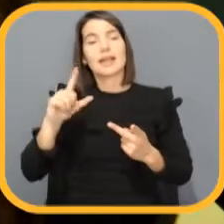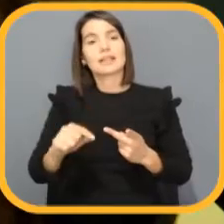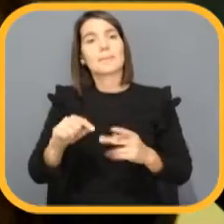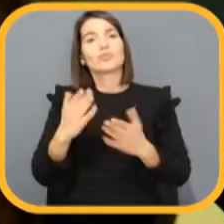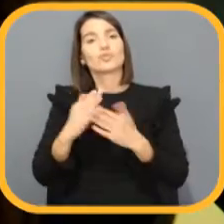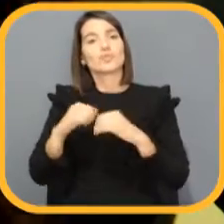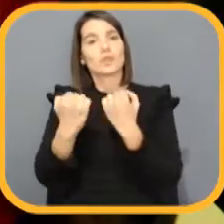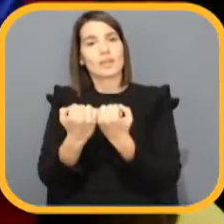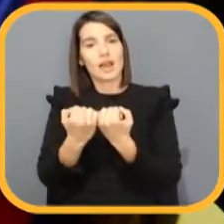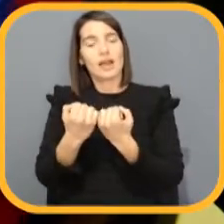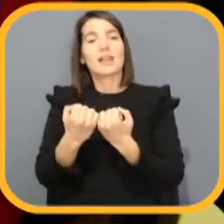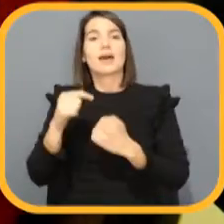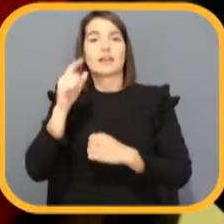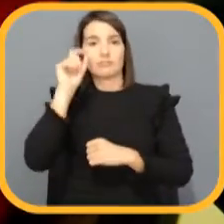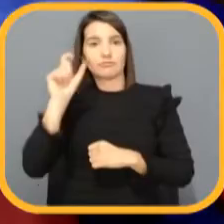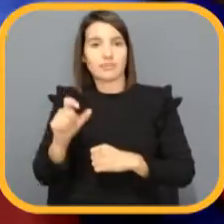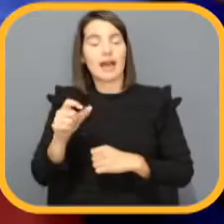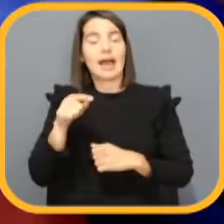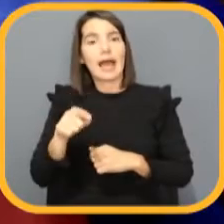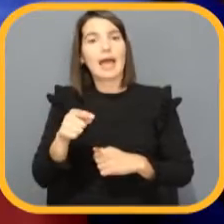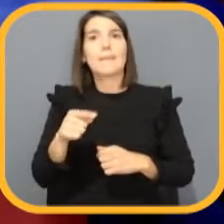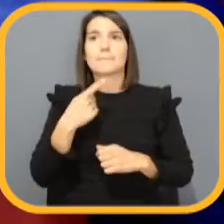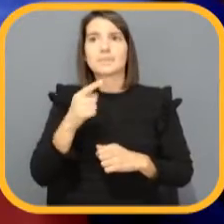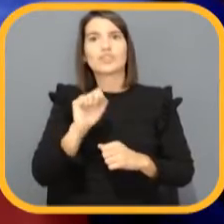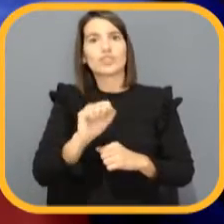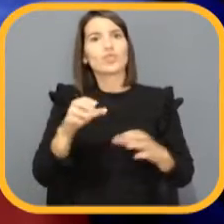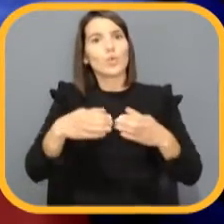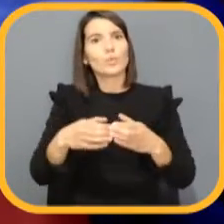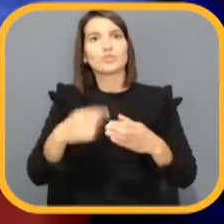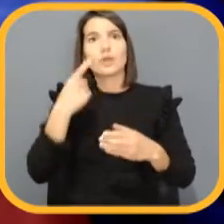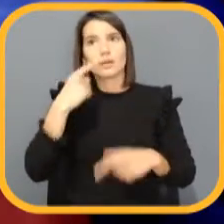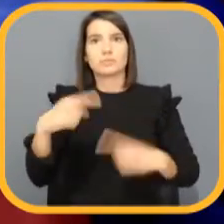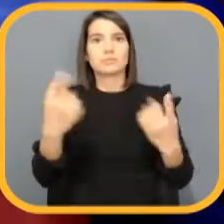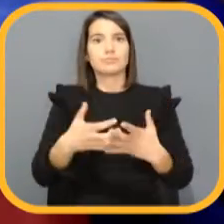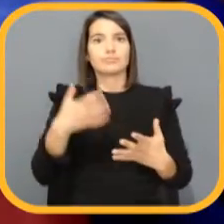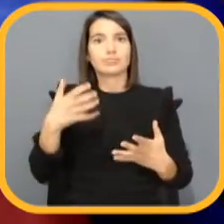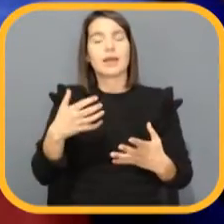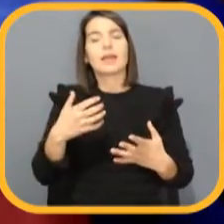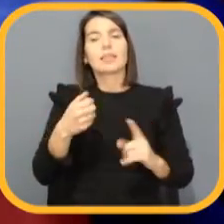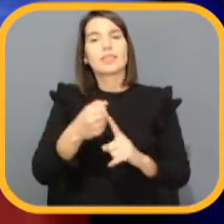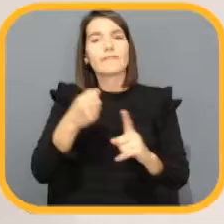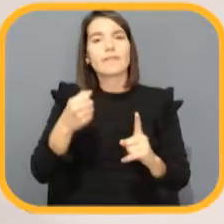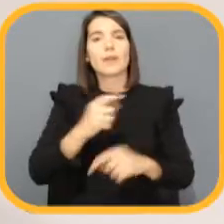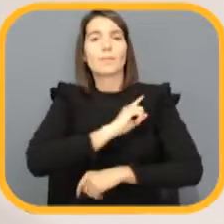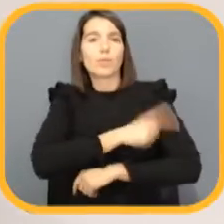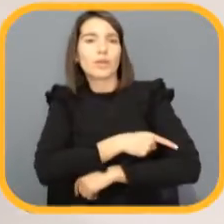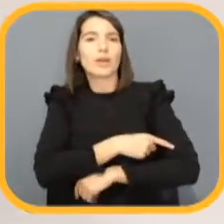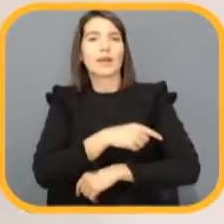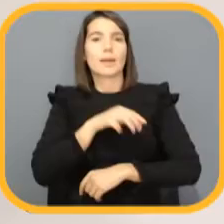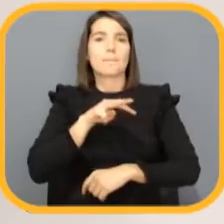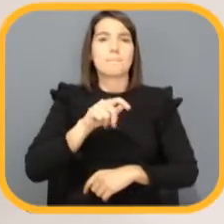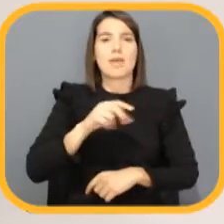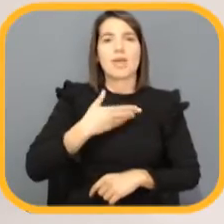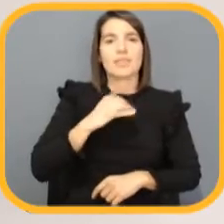desafiam concentrações reais de poder dos média. Um dos focos é contar histórias pouco representadas nos principais meios. O que eu